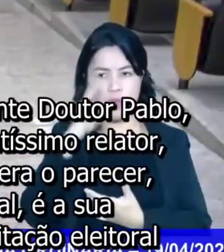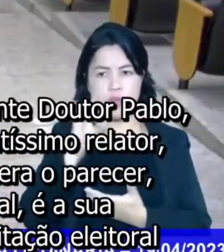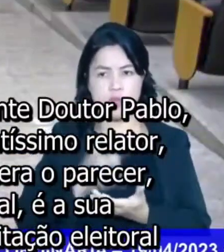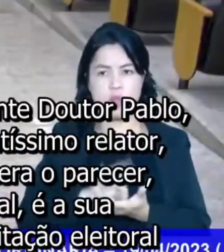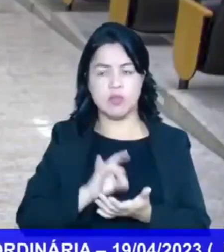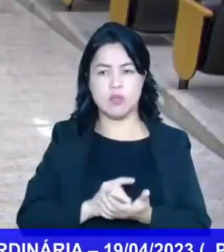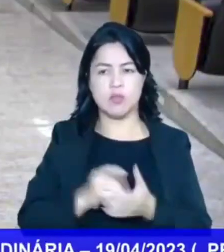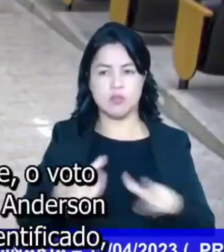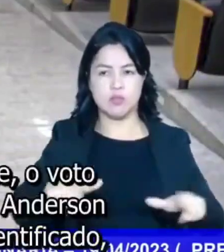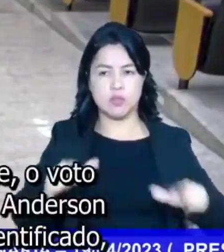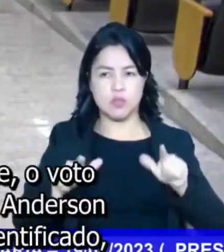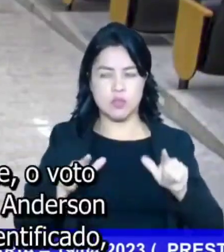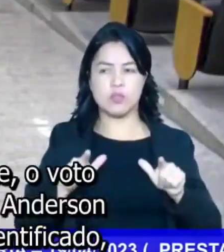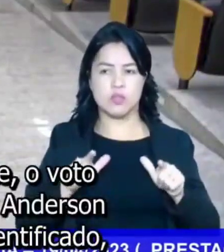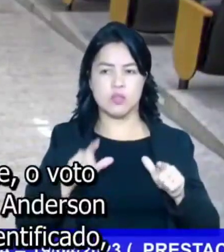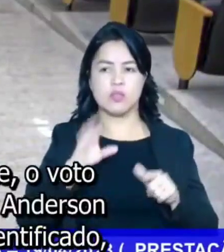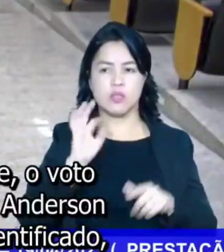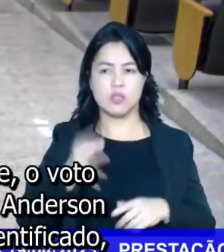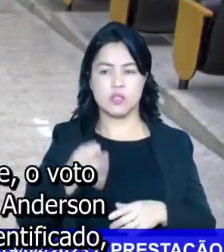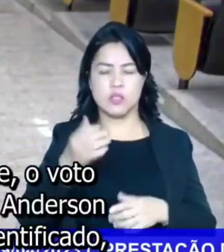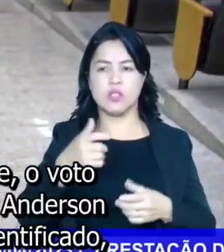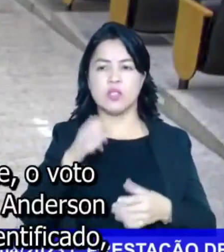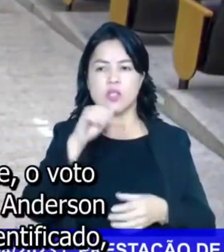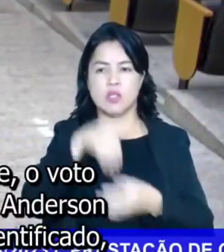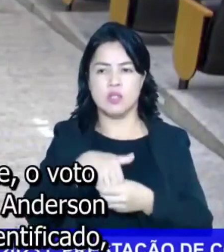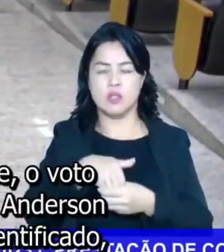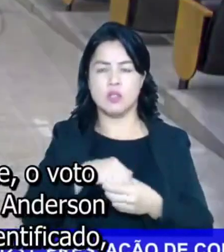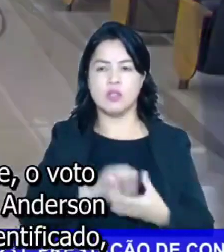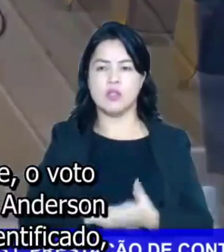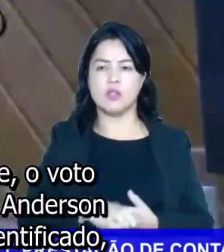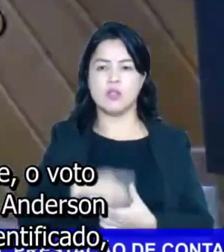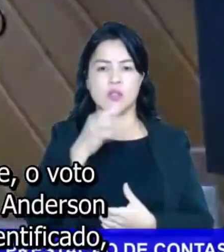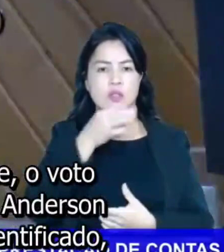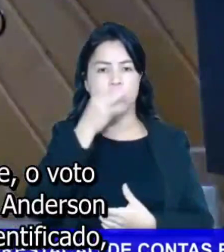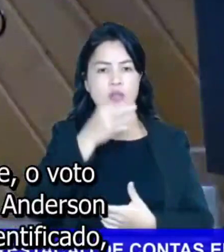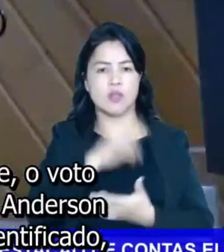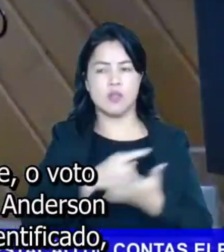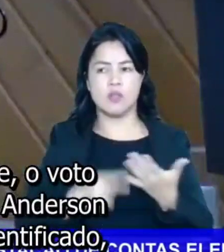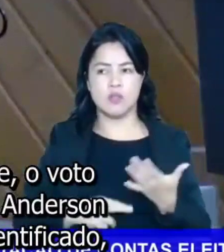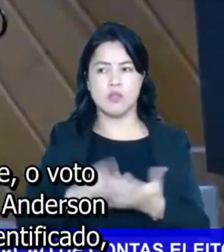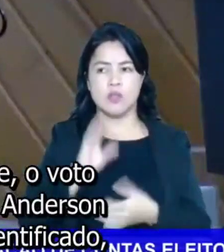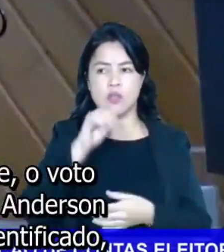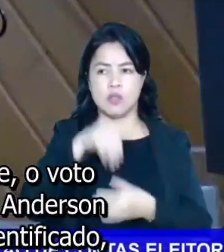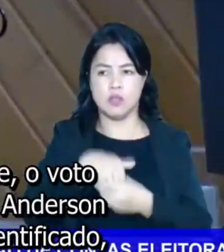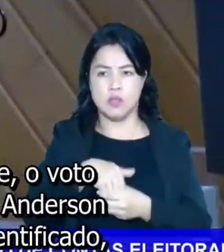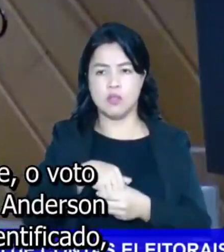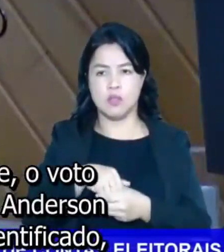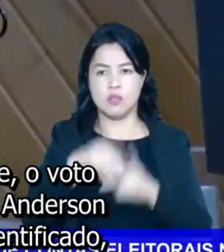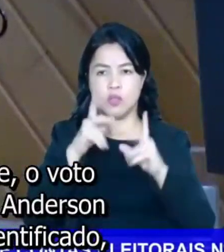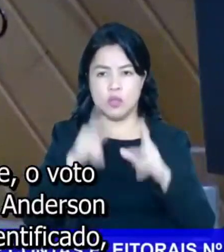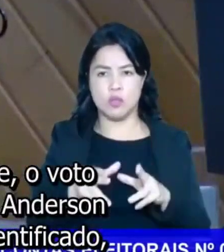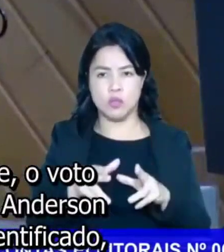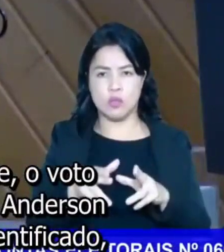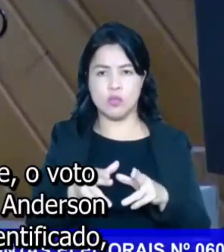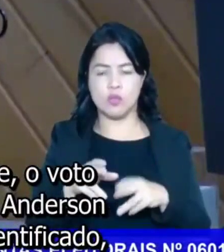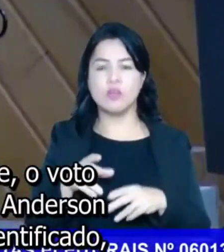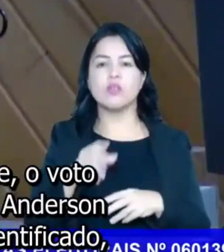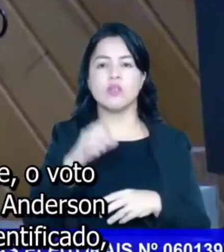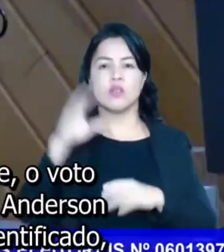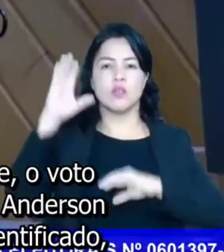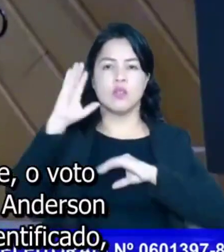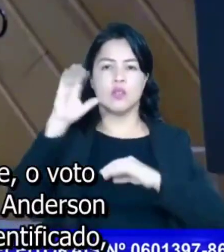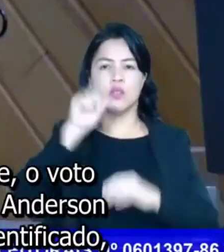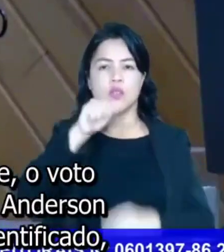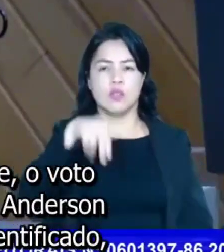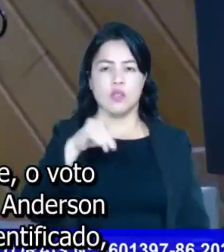plenário. Ok. O relator com a palavra de volta. Presidente, o voto vai Em sua exatamente mesa, no mesmo desembargador sentido. Mário O candidato Júnior, Anderson Diogo